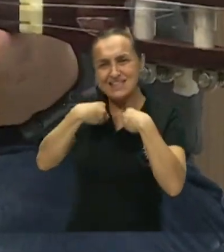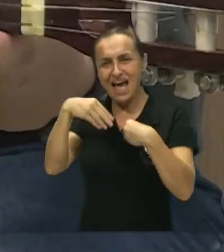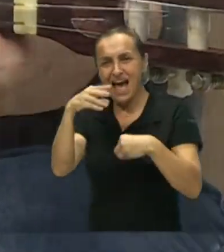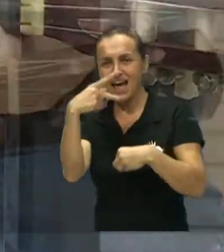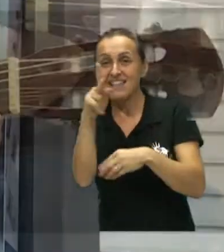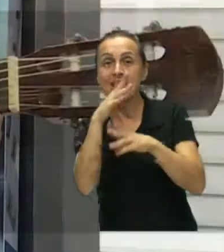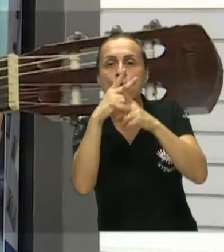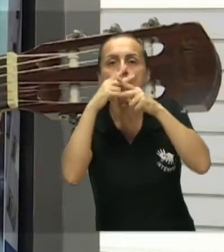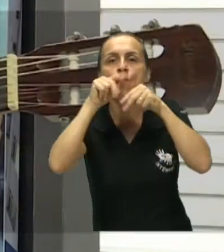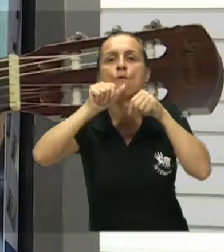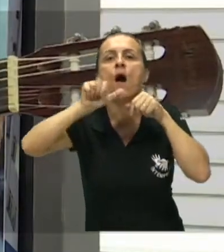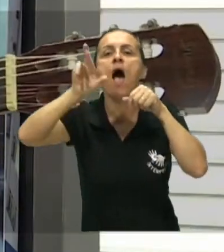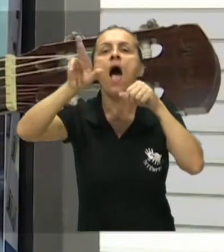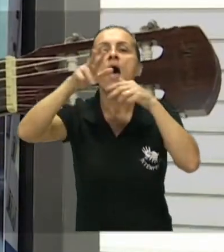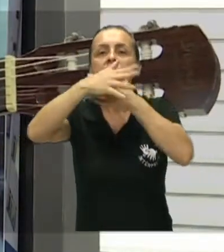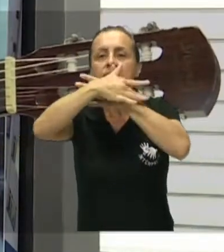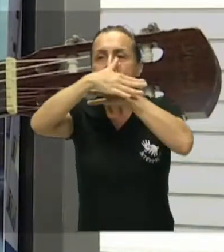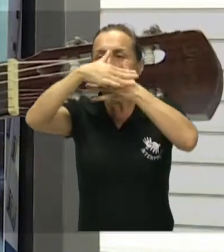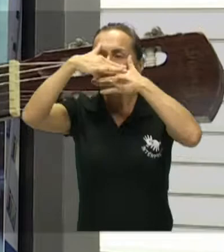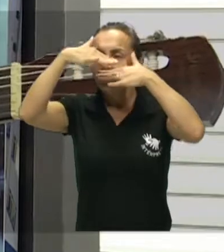pra eu respirar e